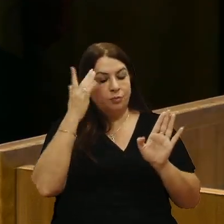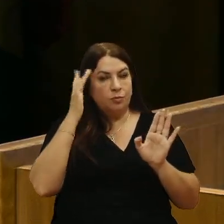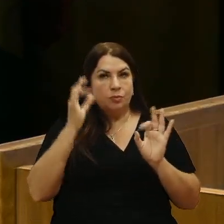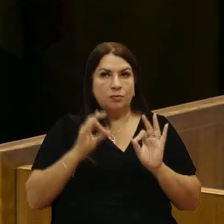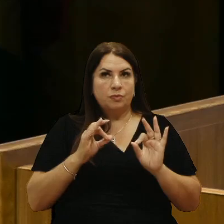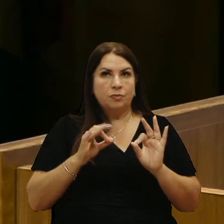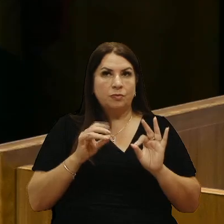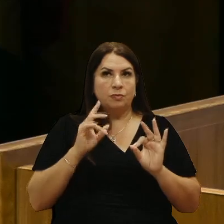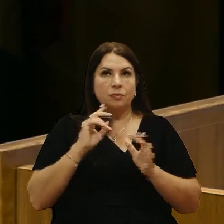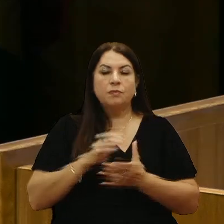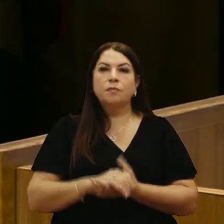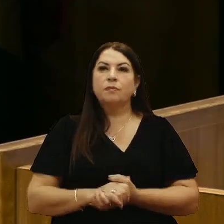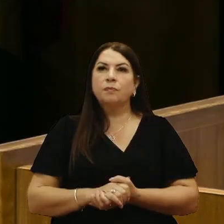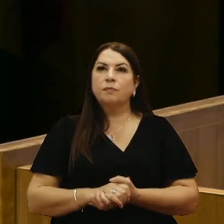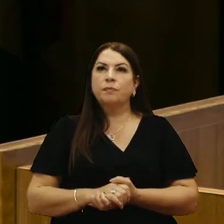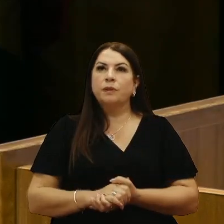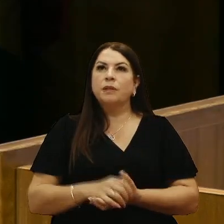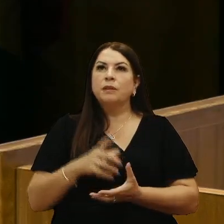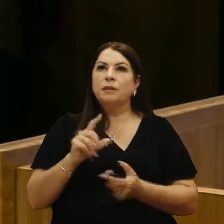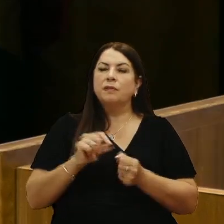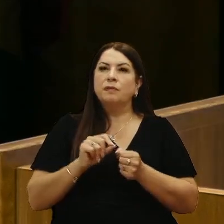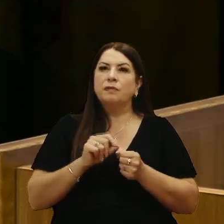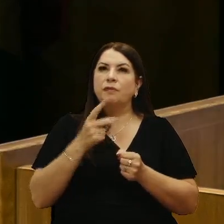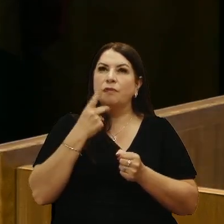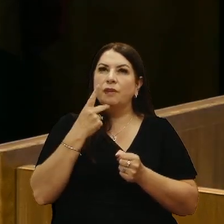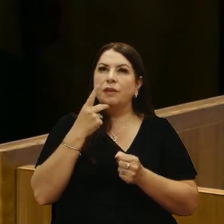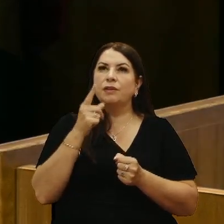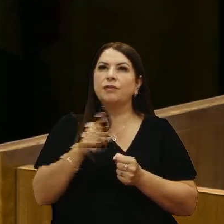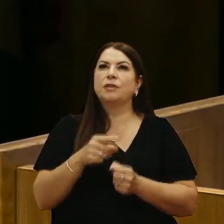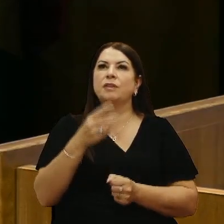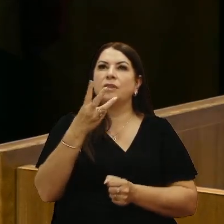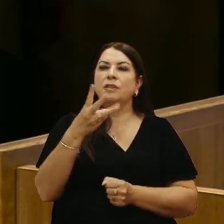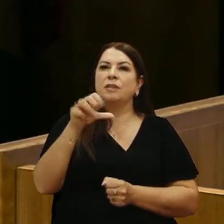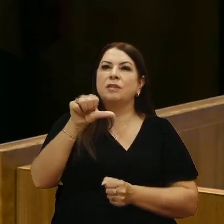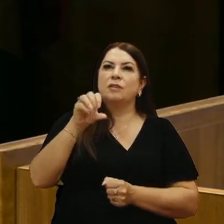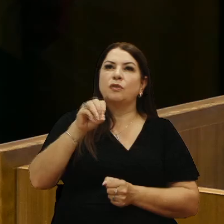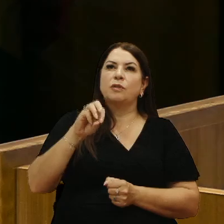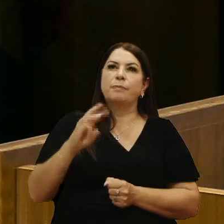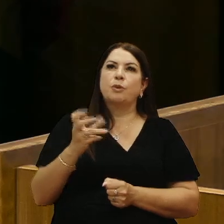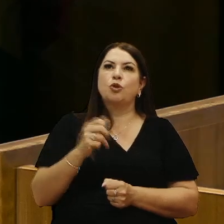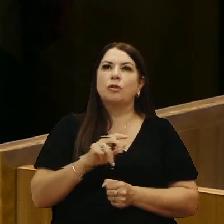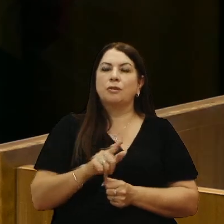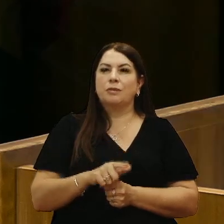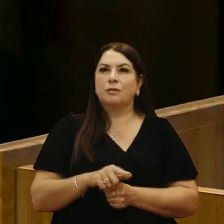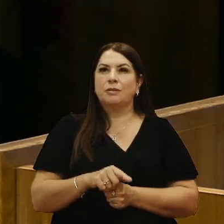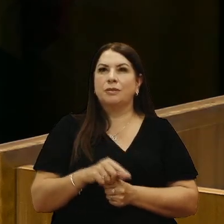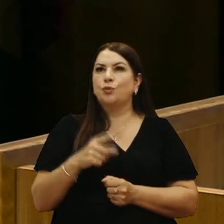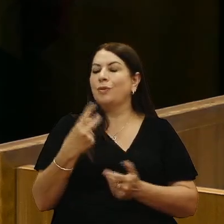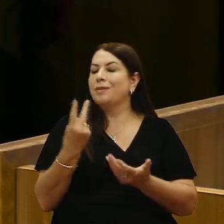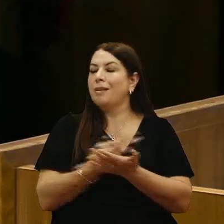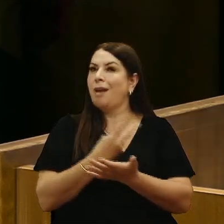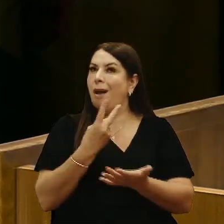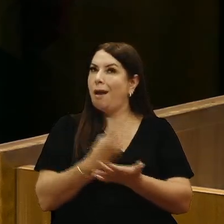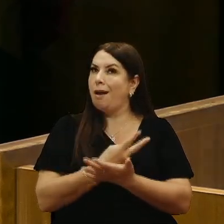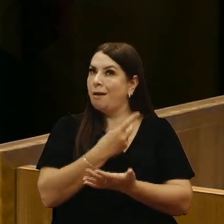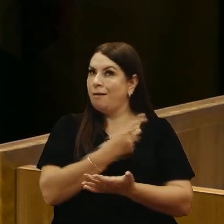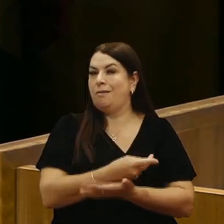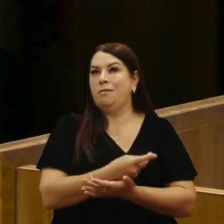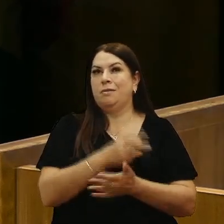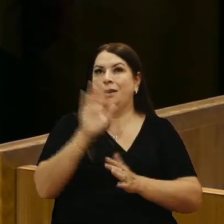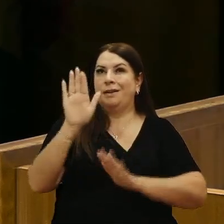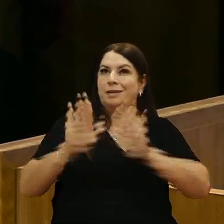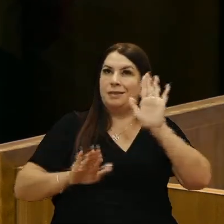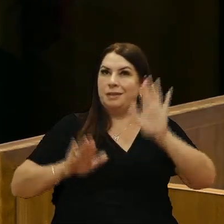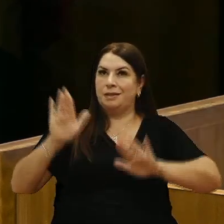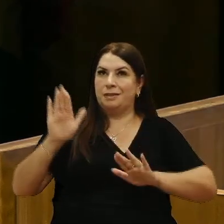certeza, mas parece que foi isso. Bom, aqui nós estamos falando em 390 milhões em irregularidades em